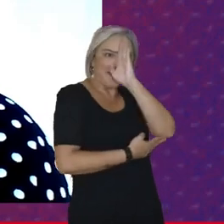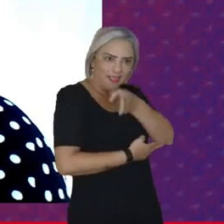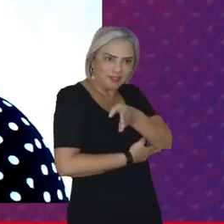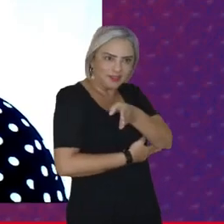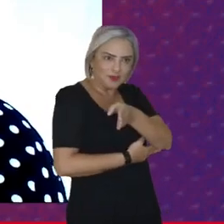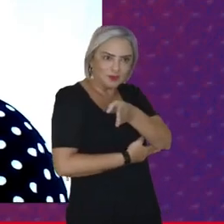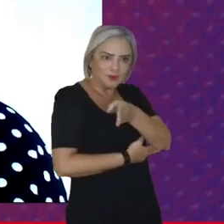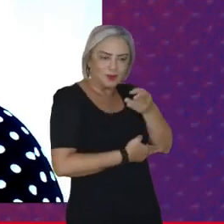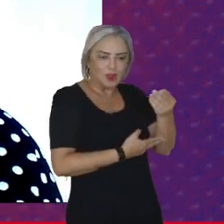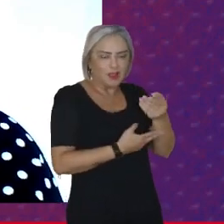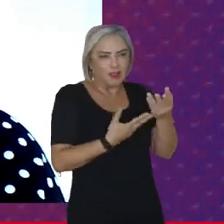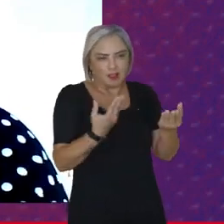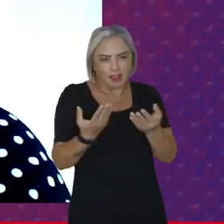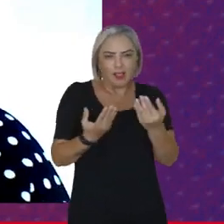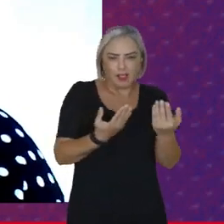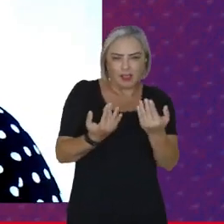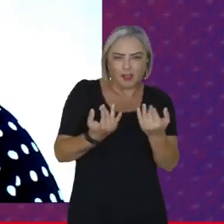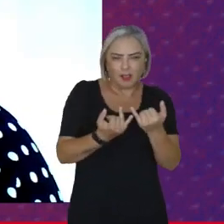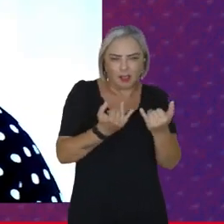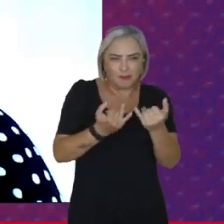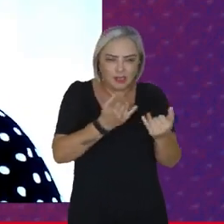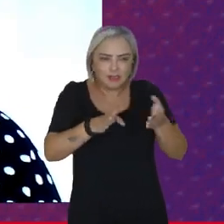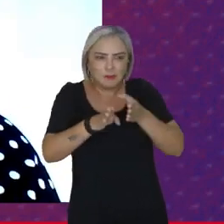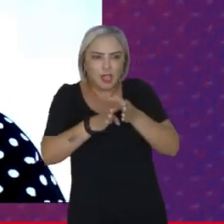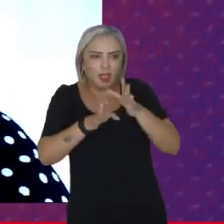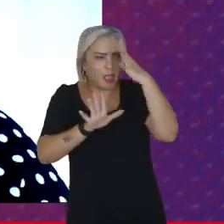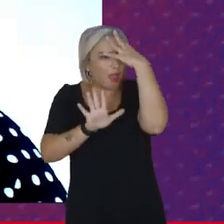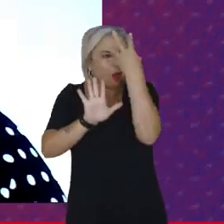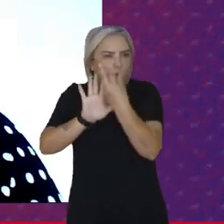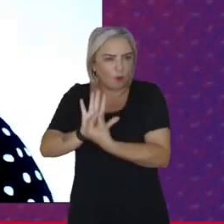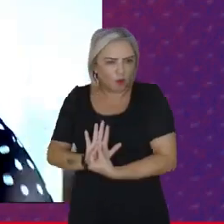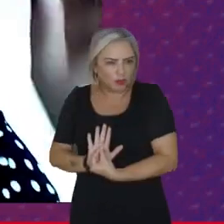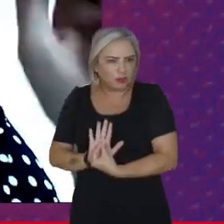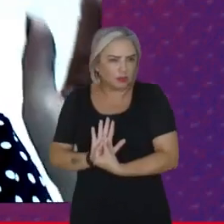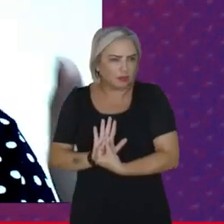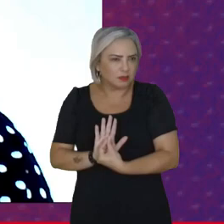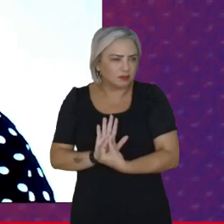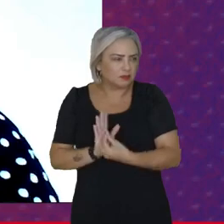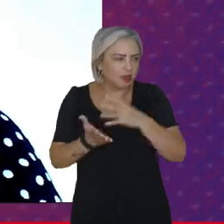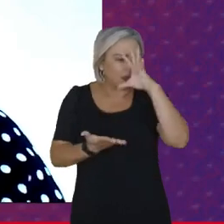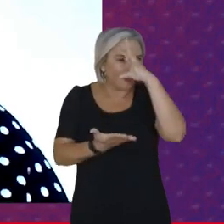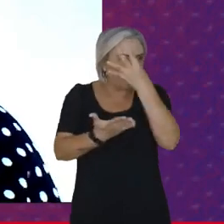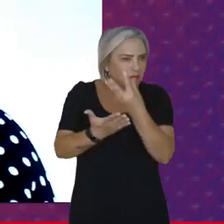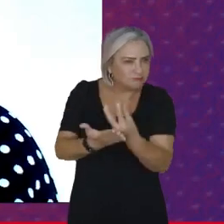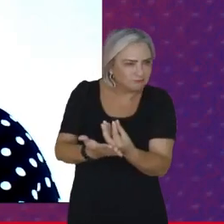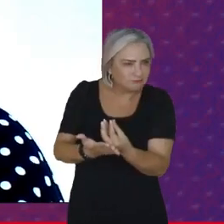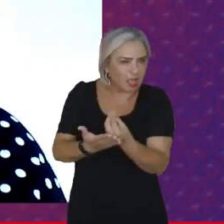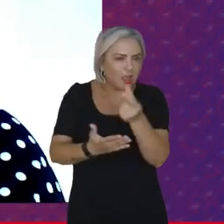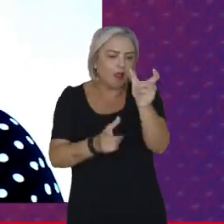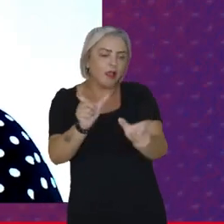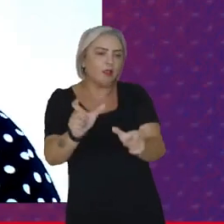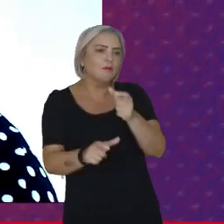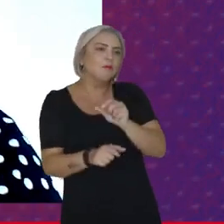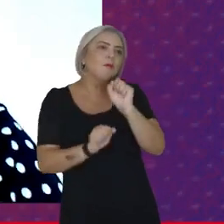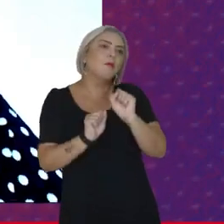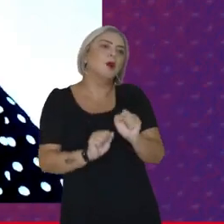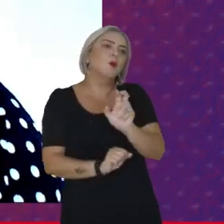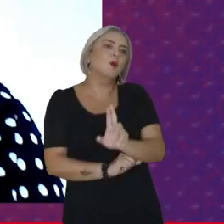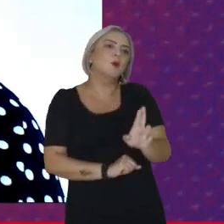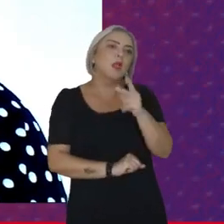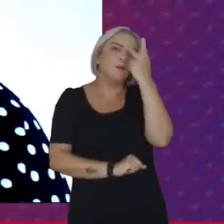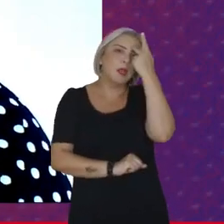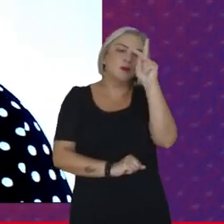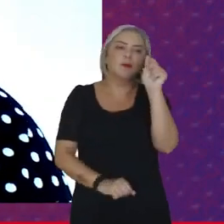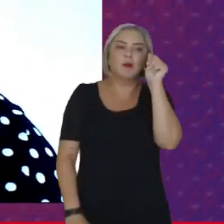heterossexual, ou pelo menos a mesma orientação, a mesma conduta padrão, pode ser aplicada para